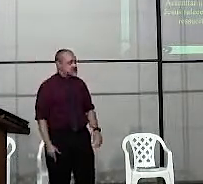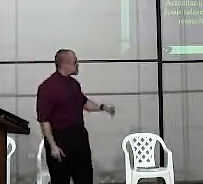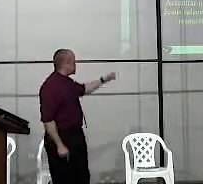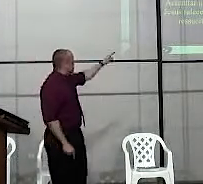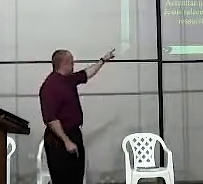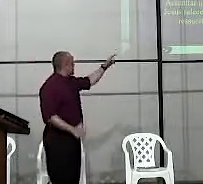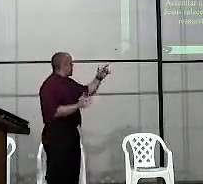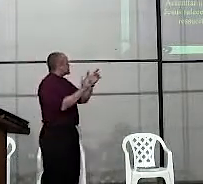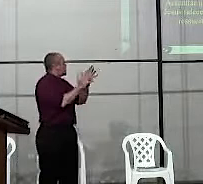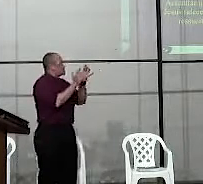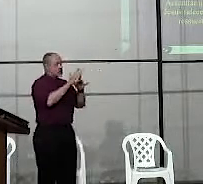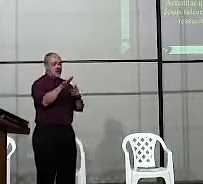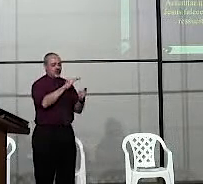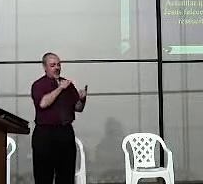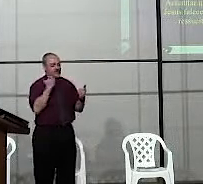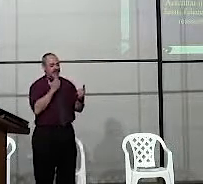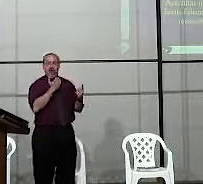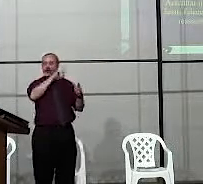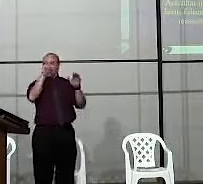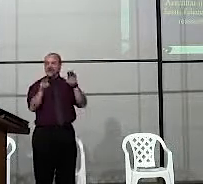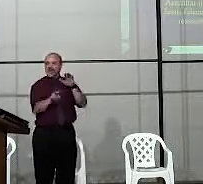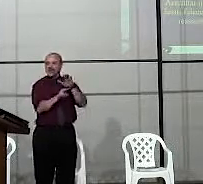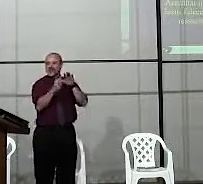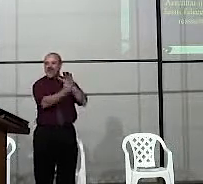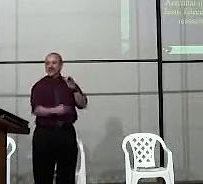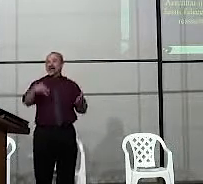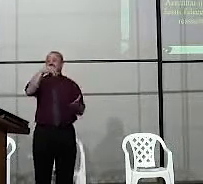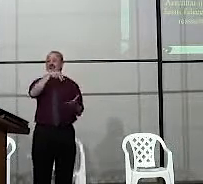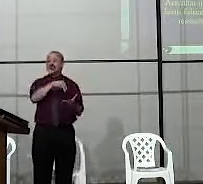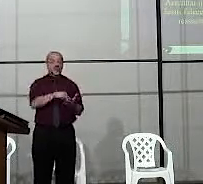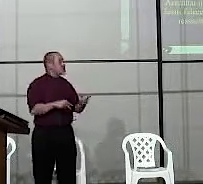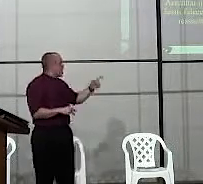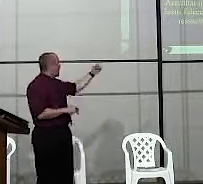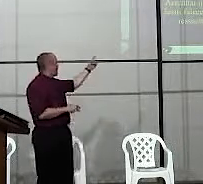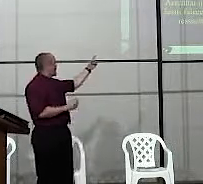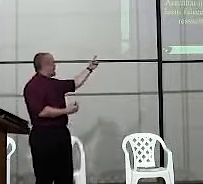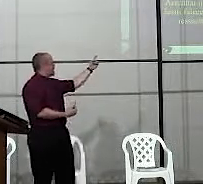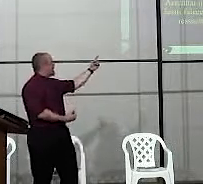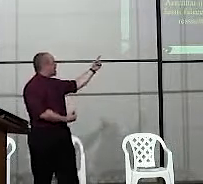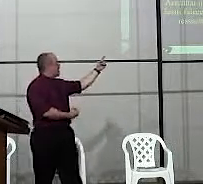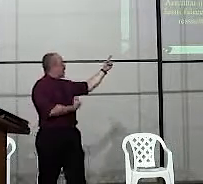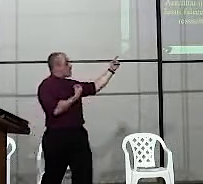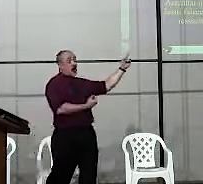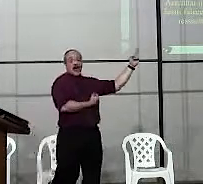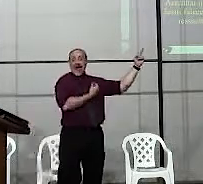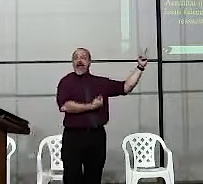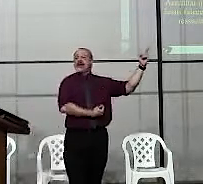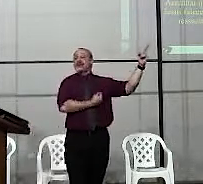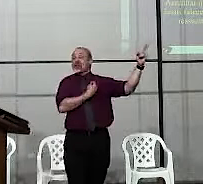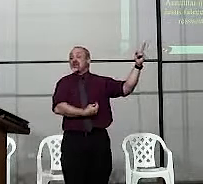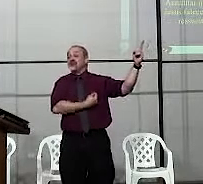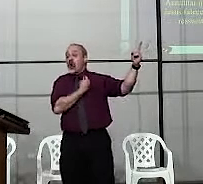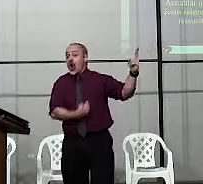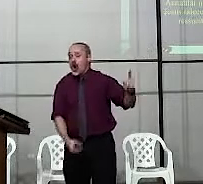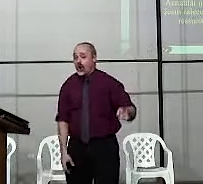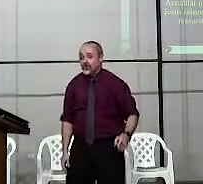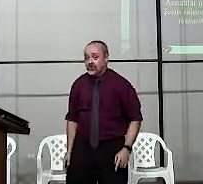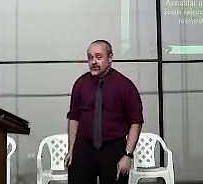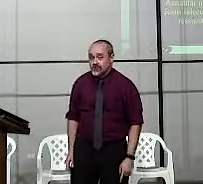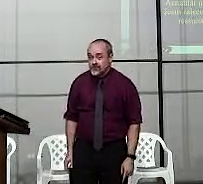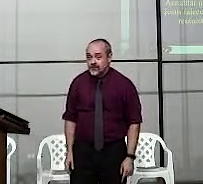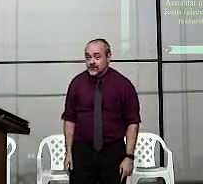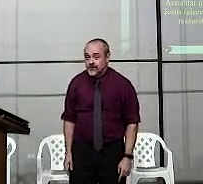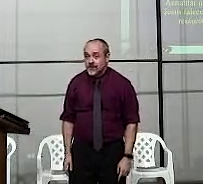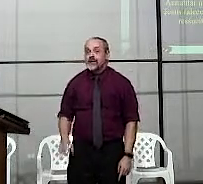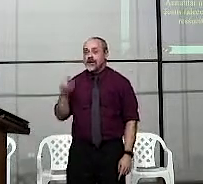Deus. Que Jesus faleceu, foi sepultado, ressuscitou e Ele agora é